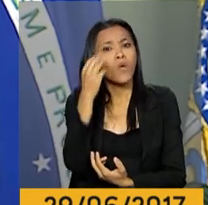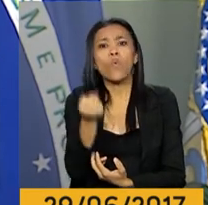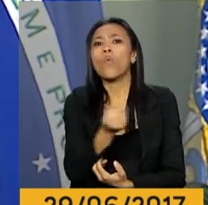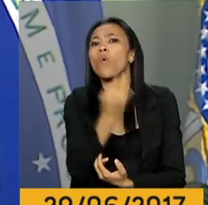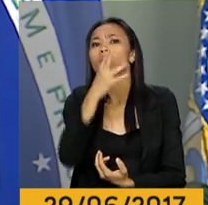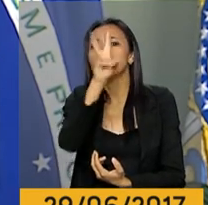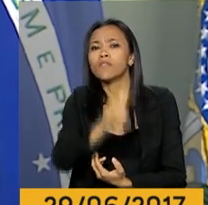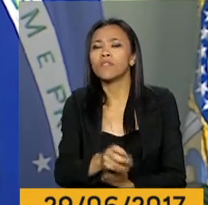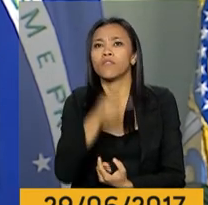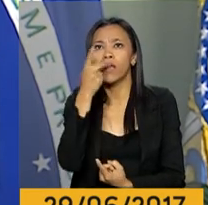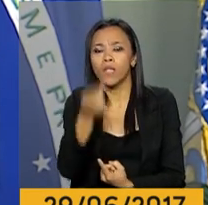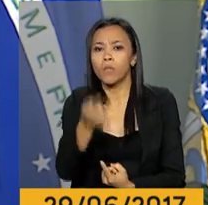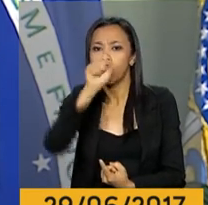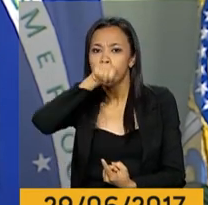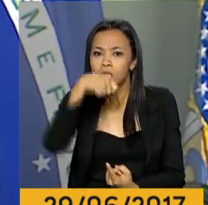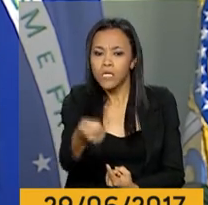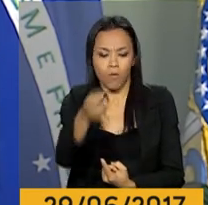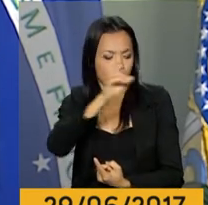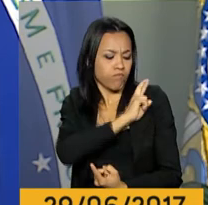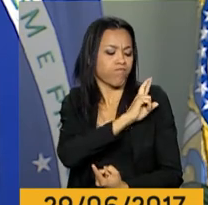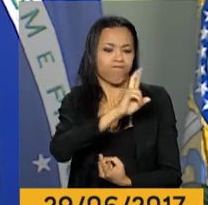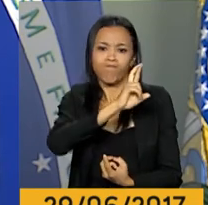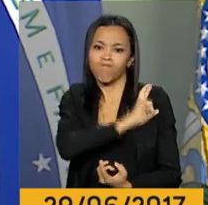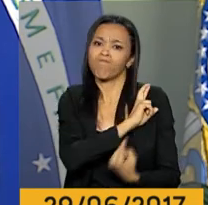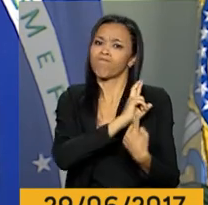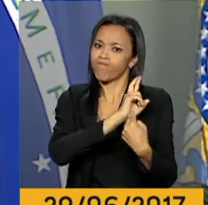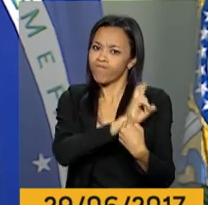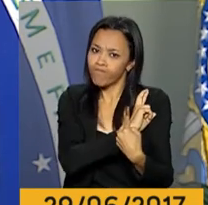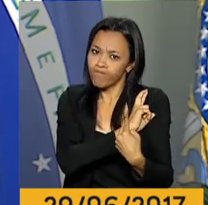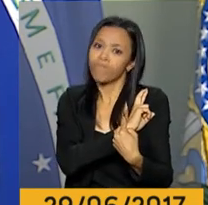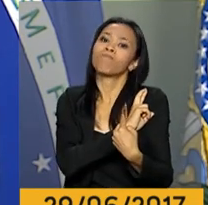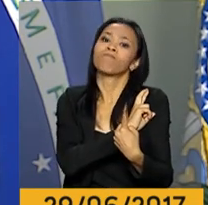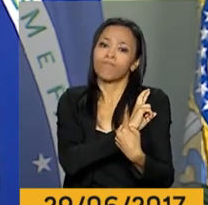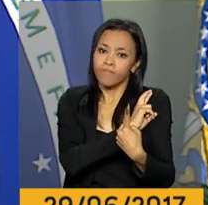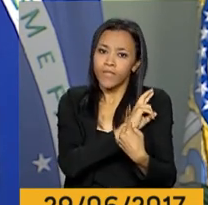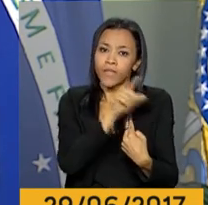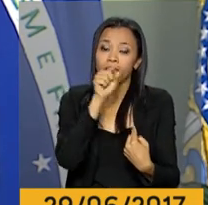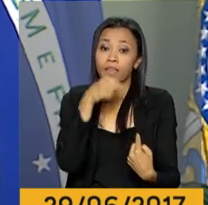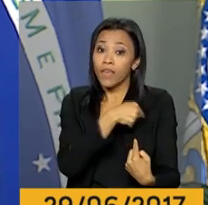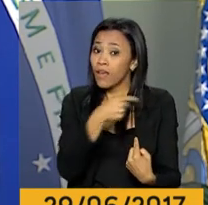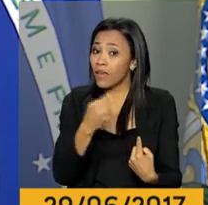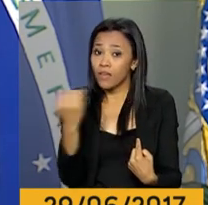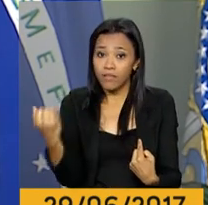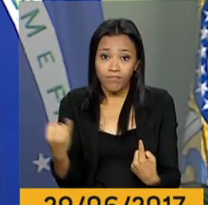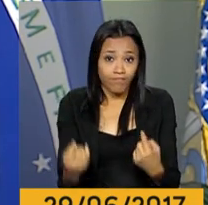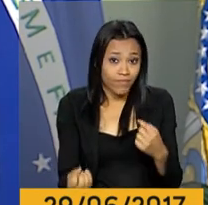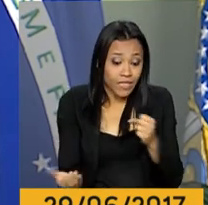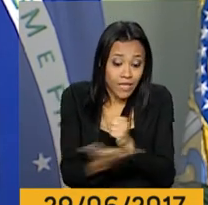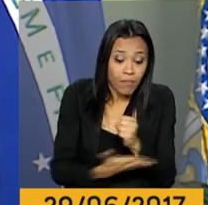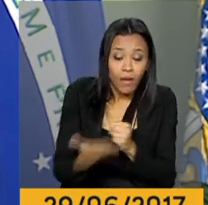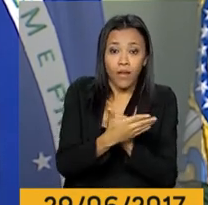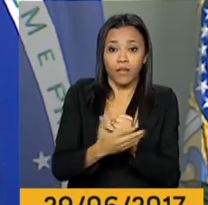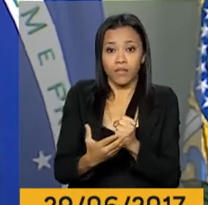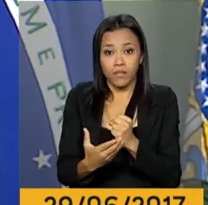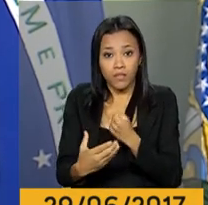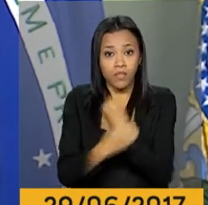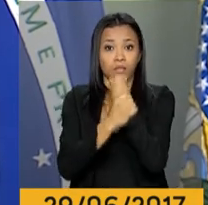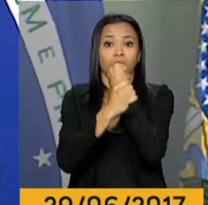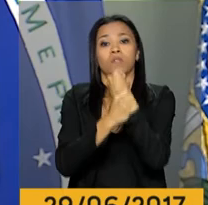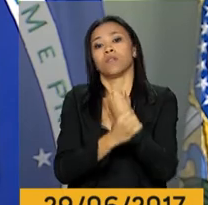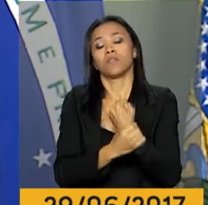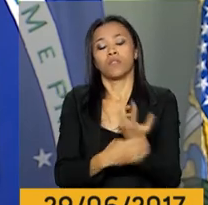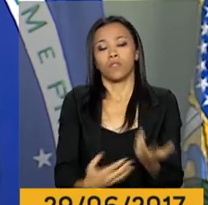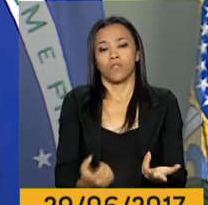responsabilidade na ideia fundamental básica licenciadora criadora fundamentadores estruturante do nosso estado